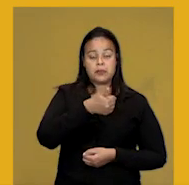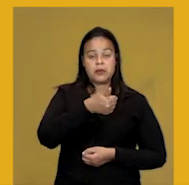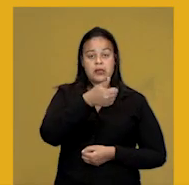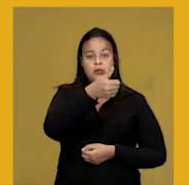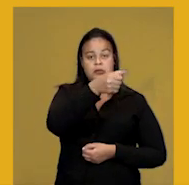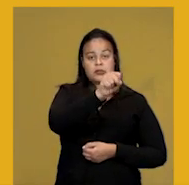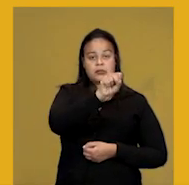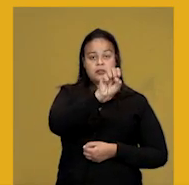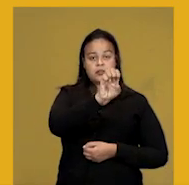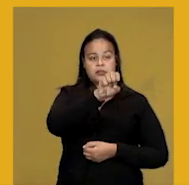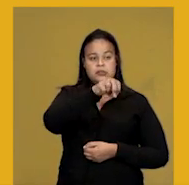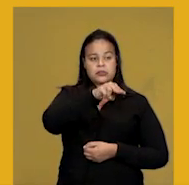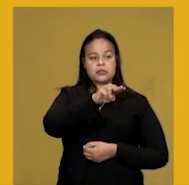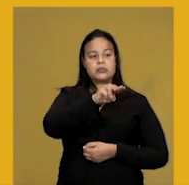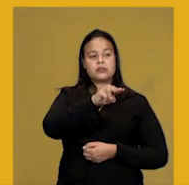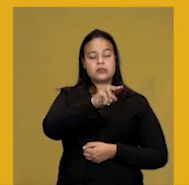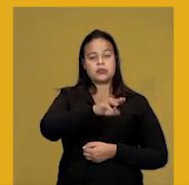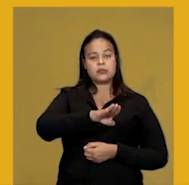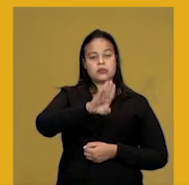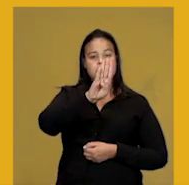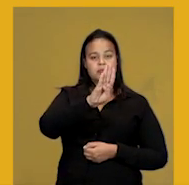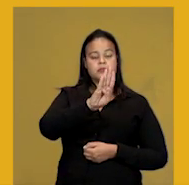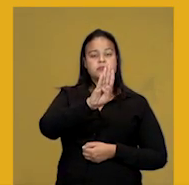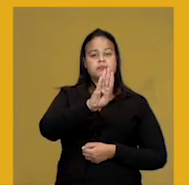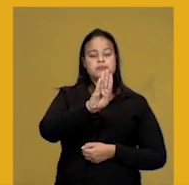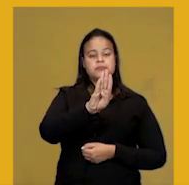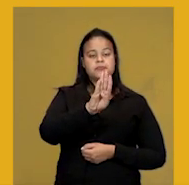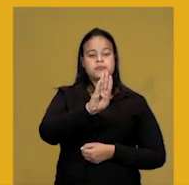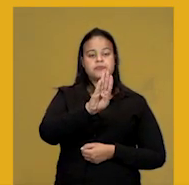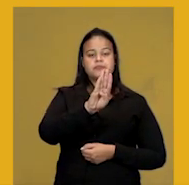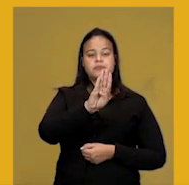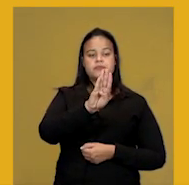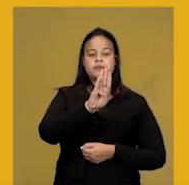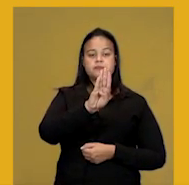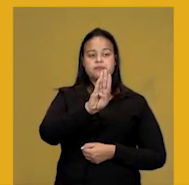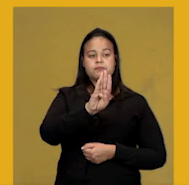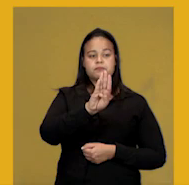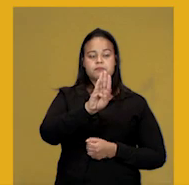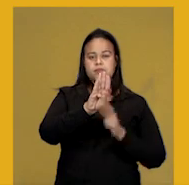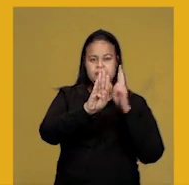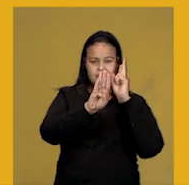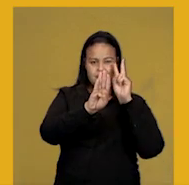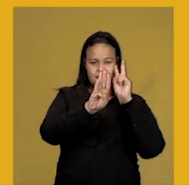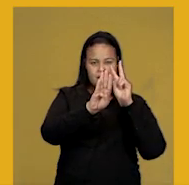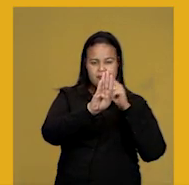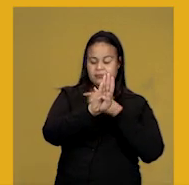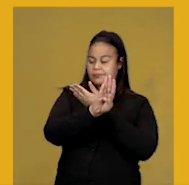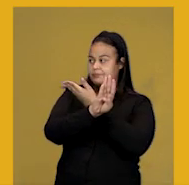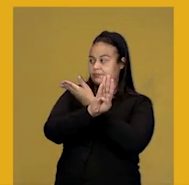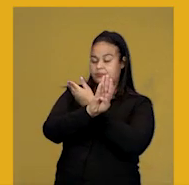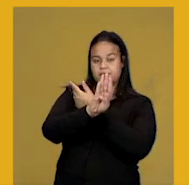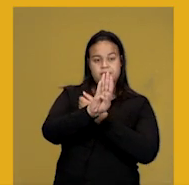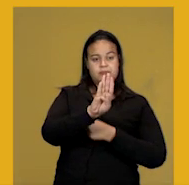beta. Então, só voltar aqui para você lembrar qual que é o beta. Ó. Então, beta é esse aqui. Ó. Então, seno de beta é